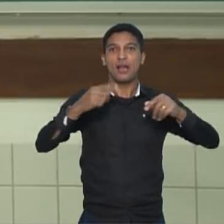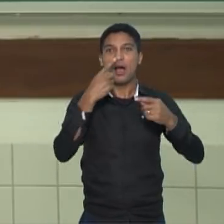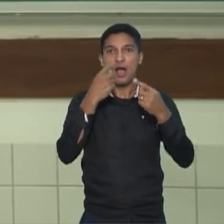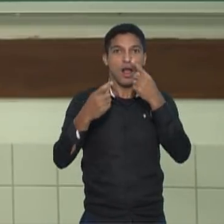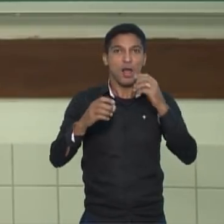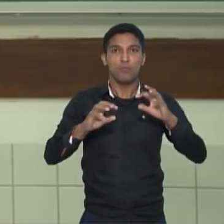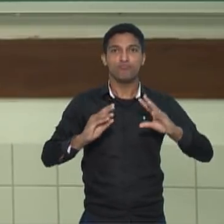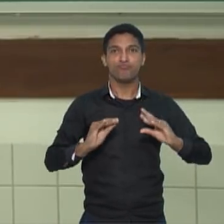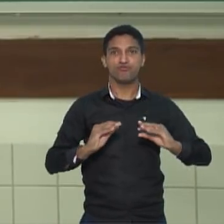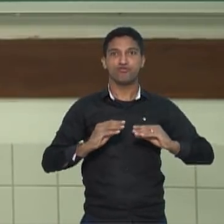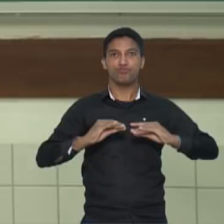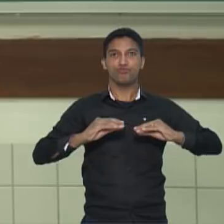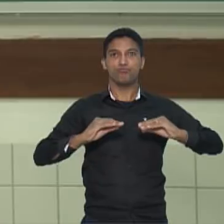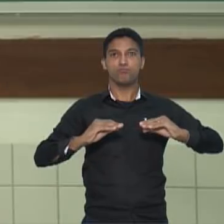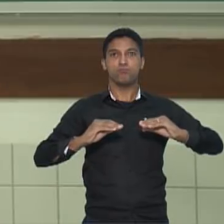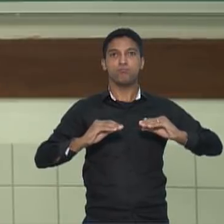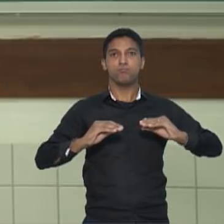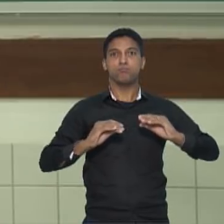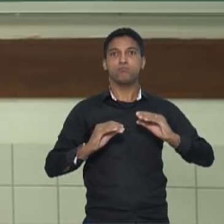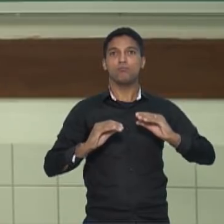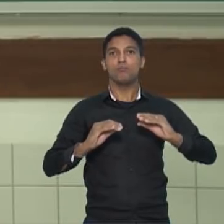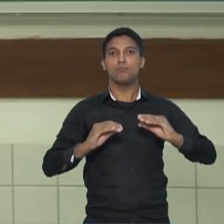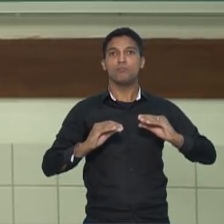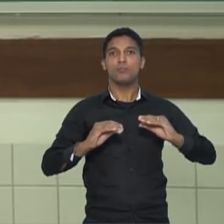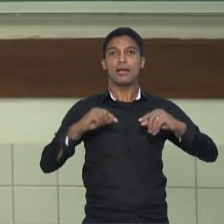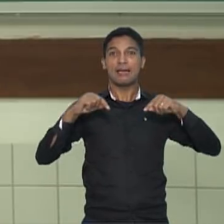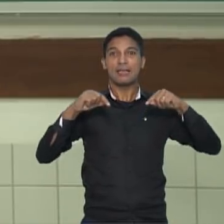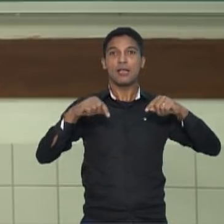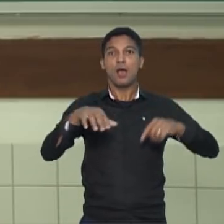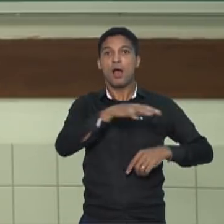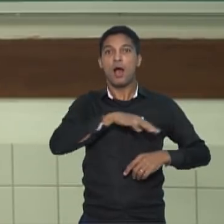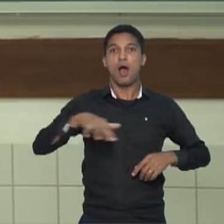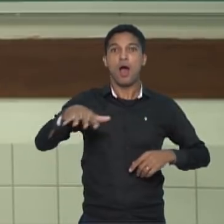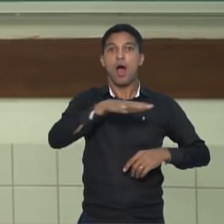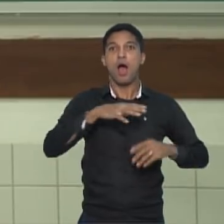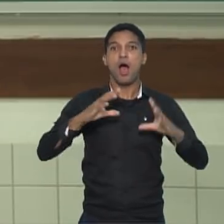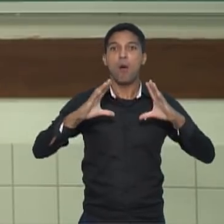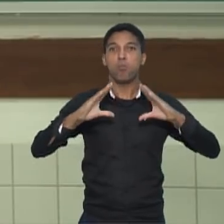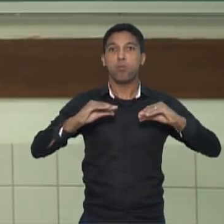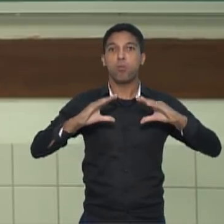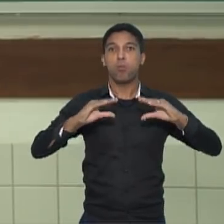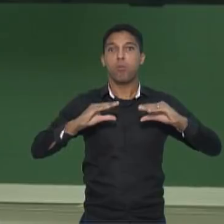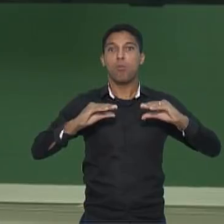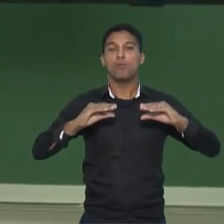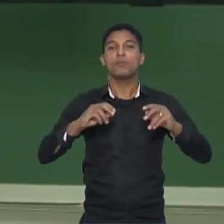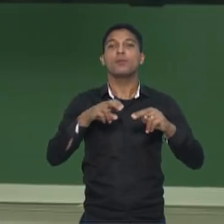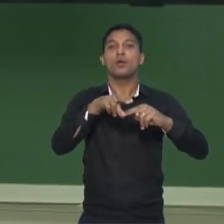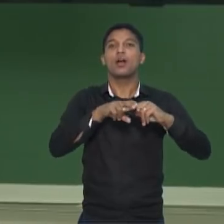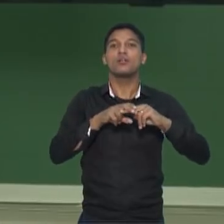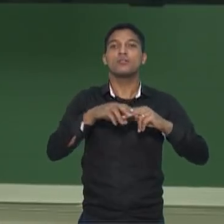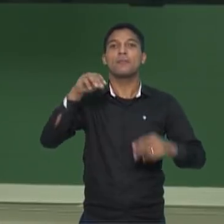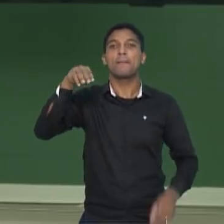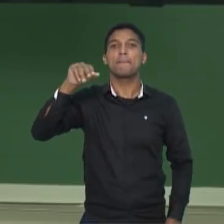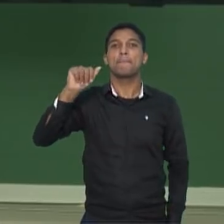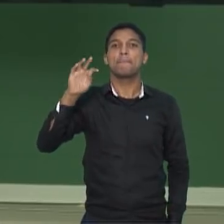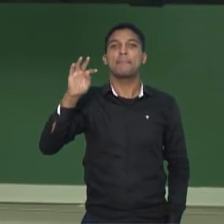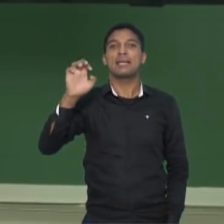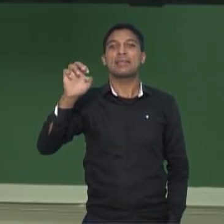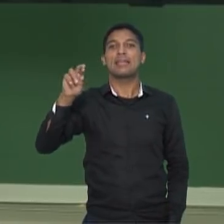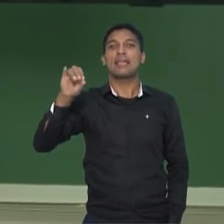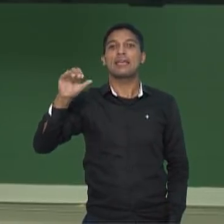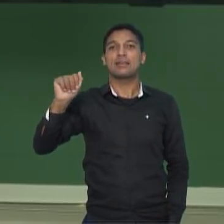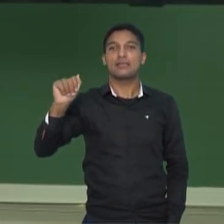um local, por exemplo, como um espaço urbano, como uma cidade. Então, vamos ver esta